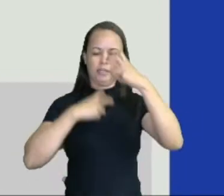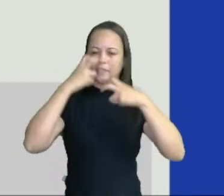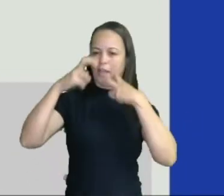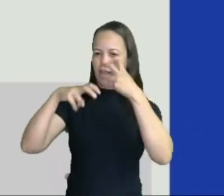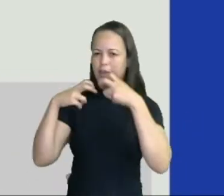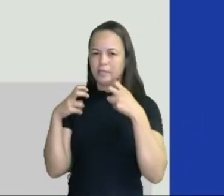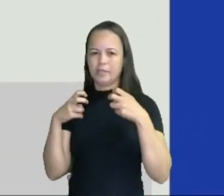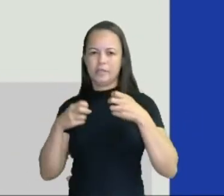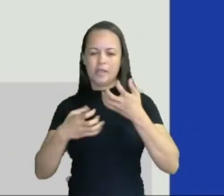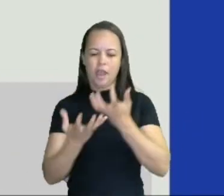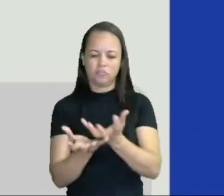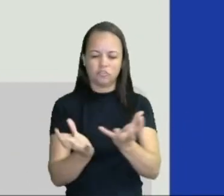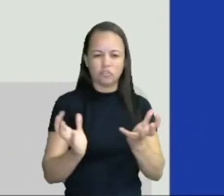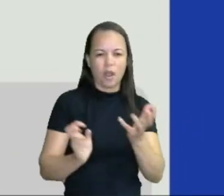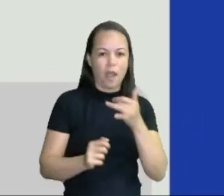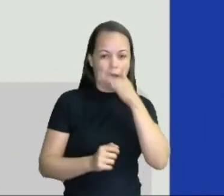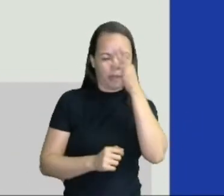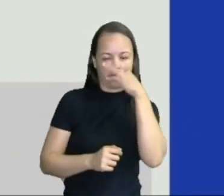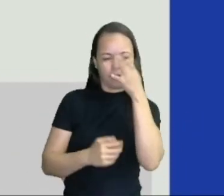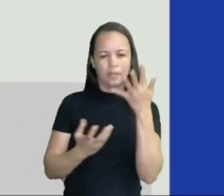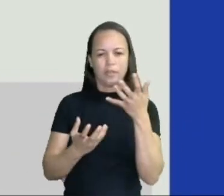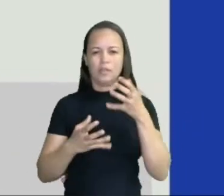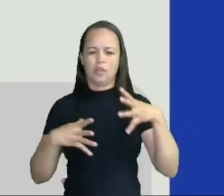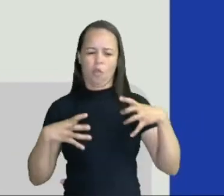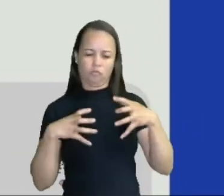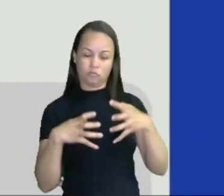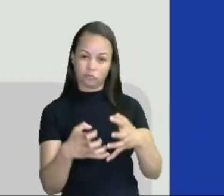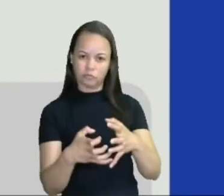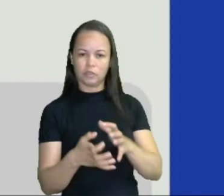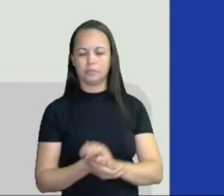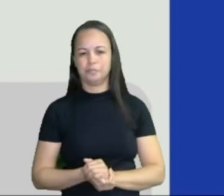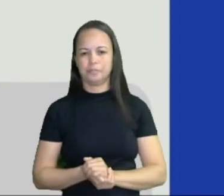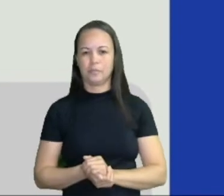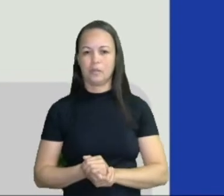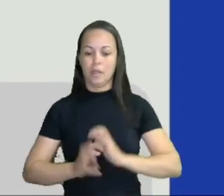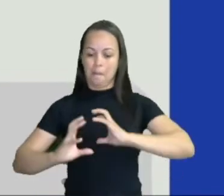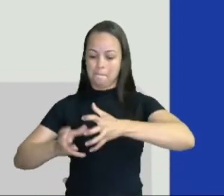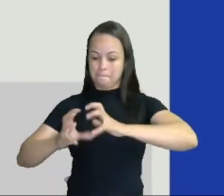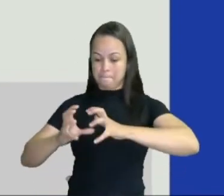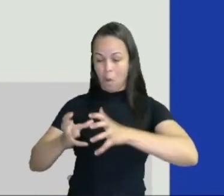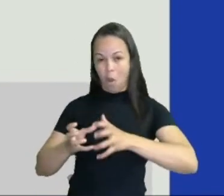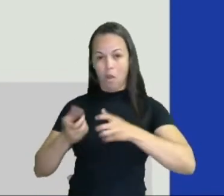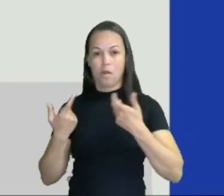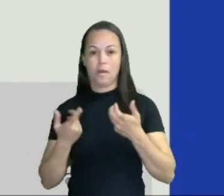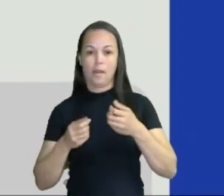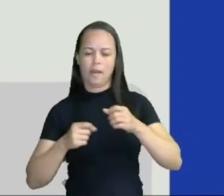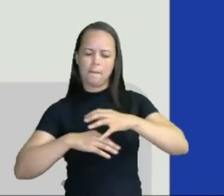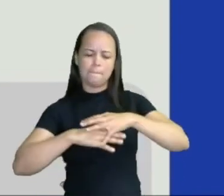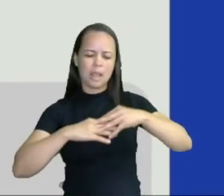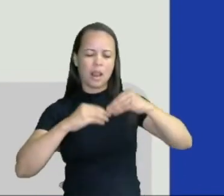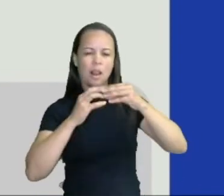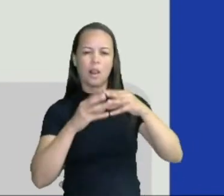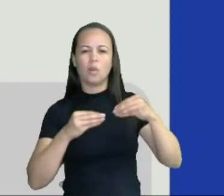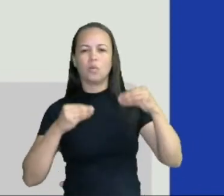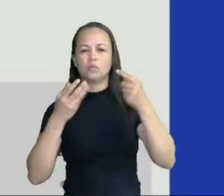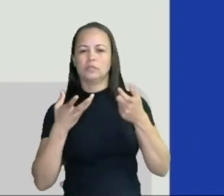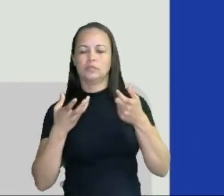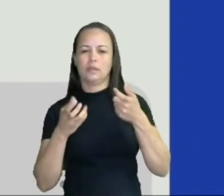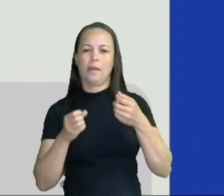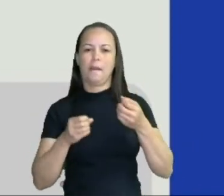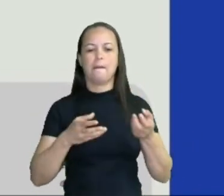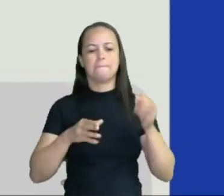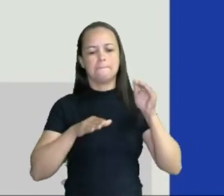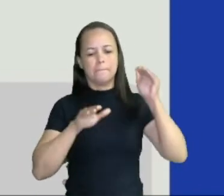confusão. Bola, pelúcia, merenda, crayon, banho de rio, banho de